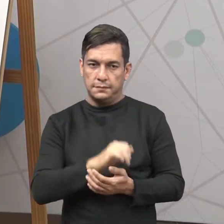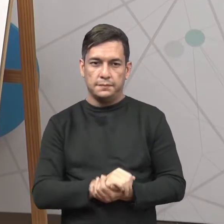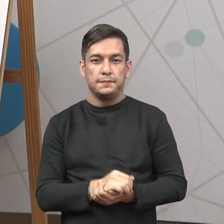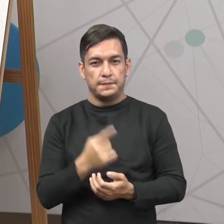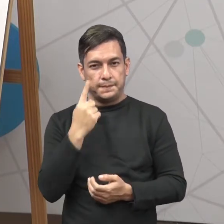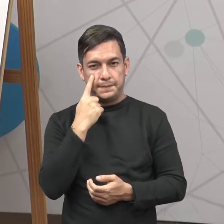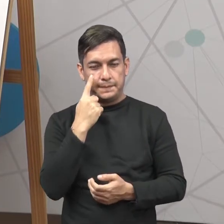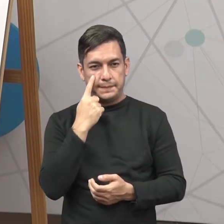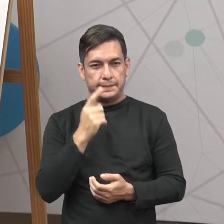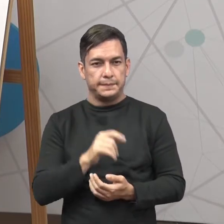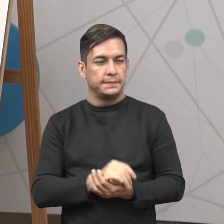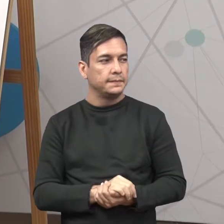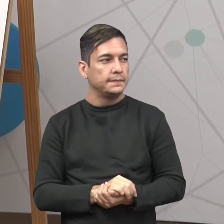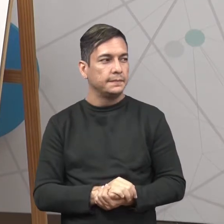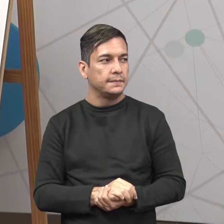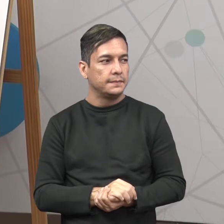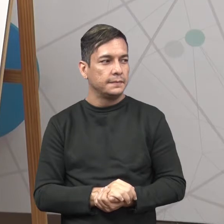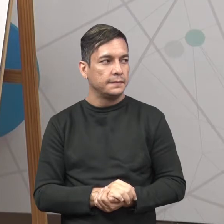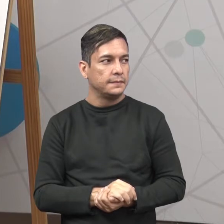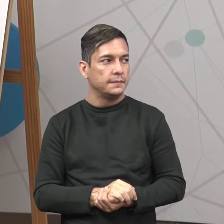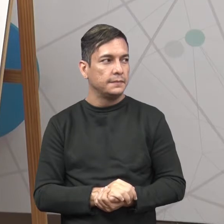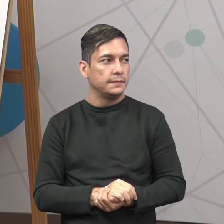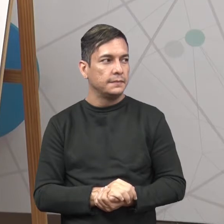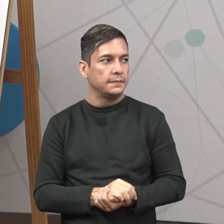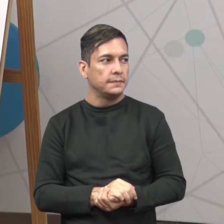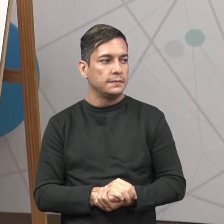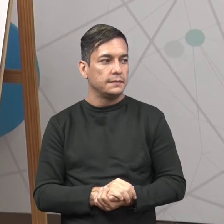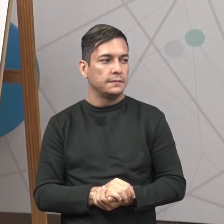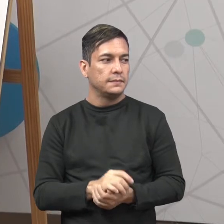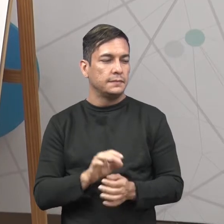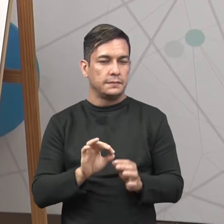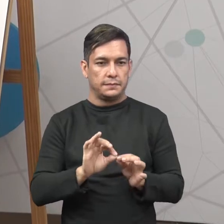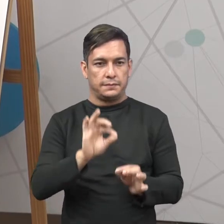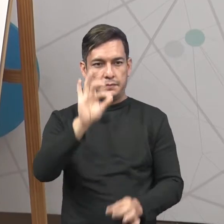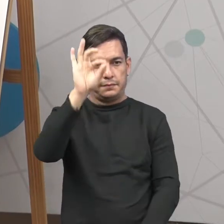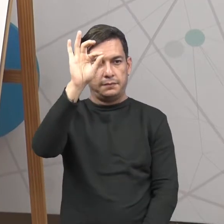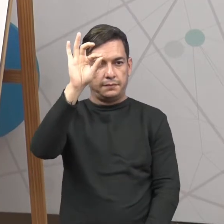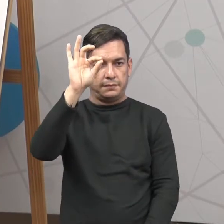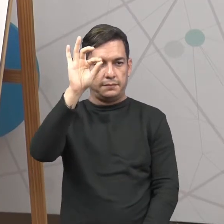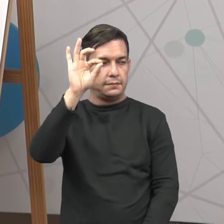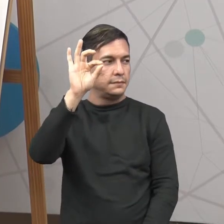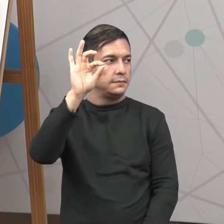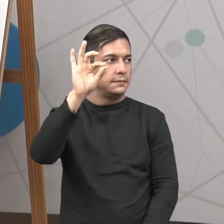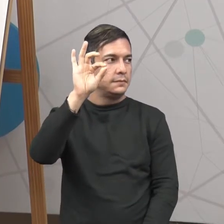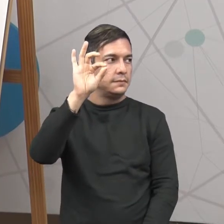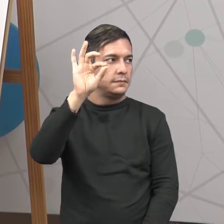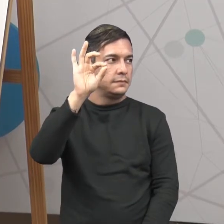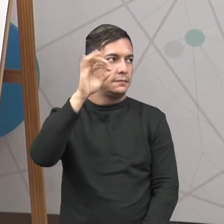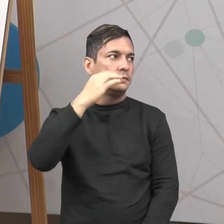Vejam só, o comprimento de 1 metro.